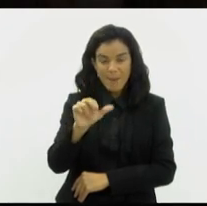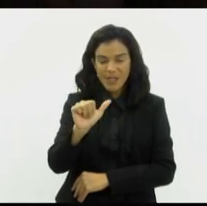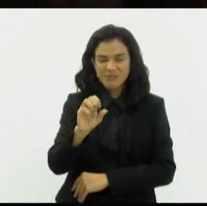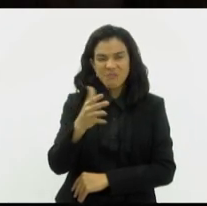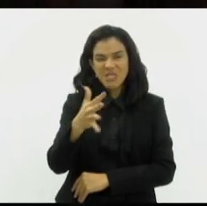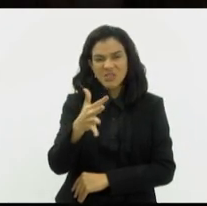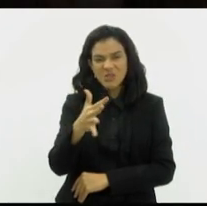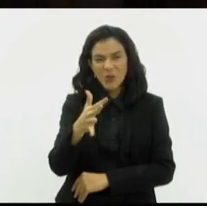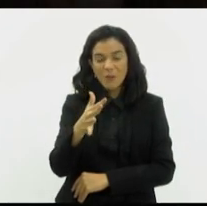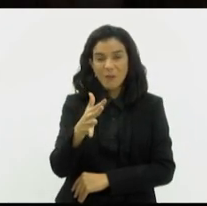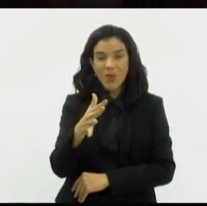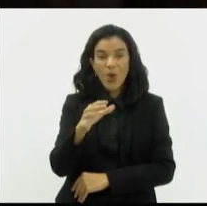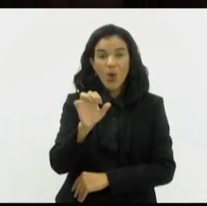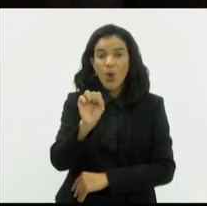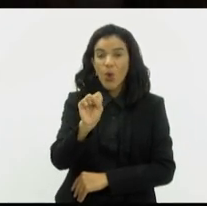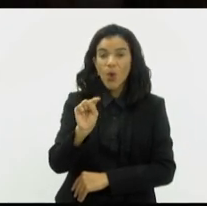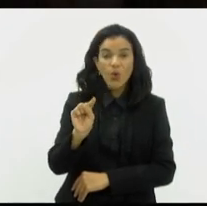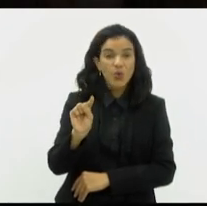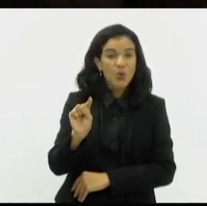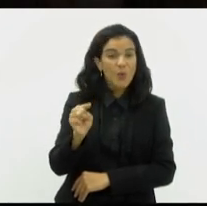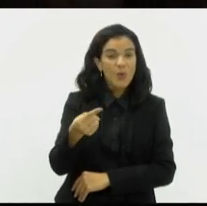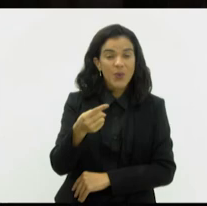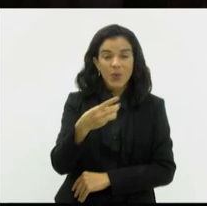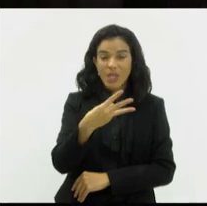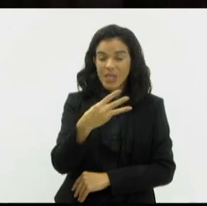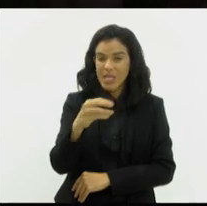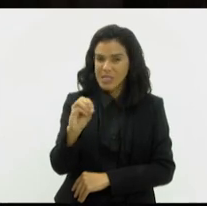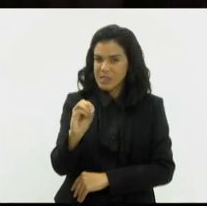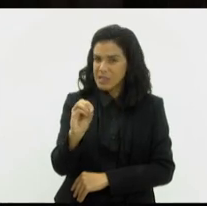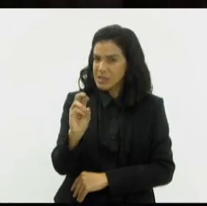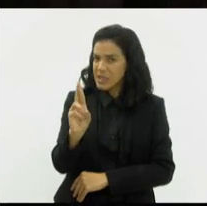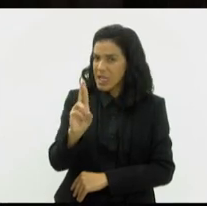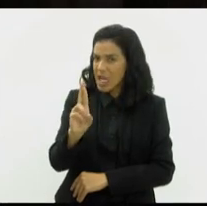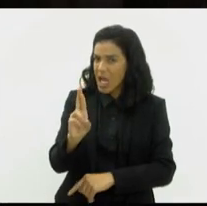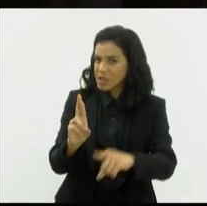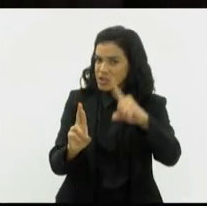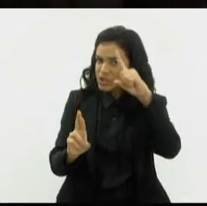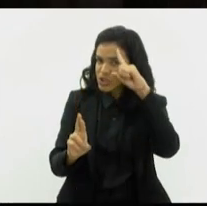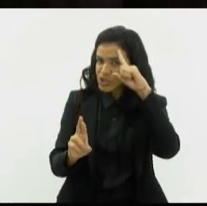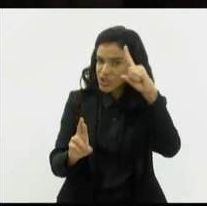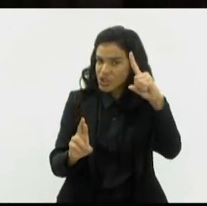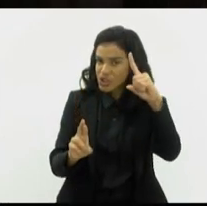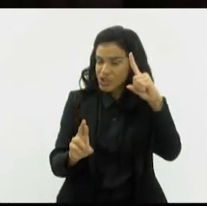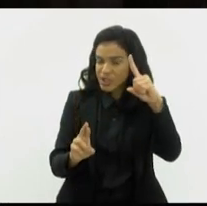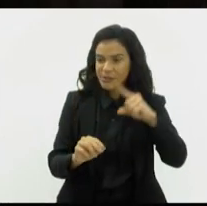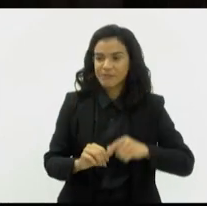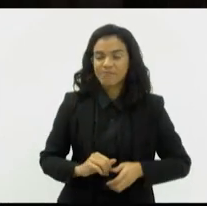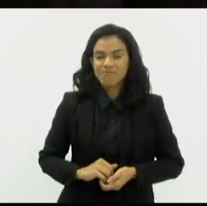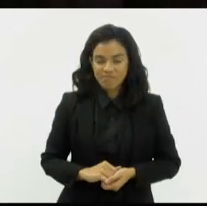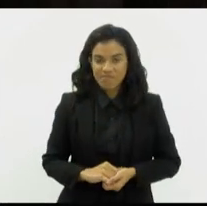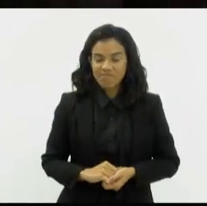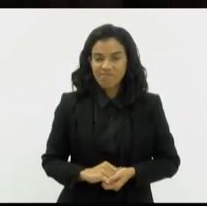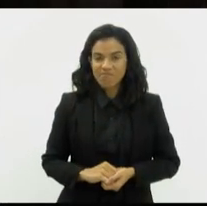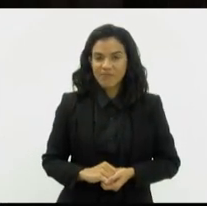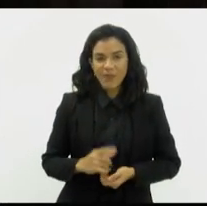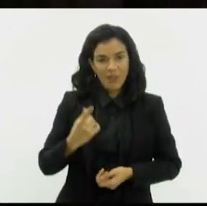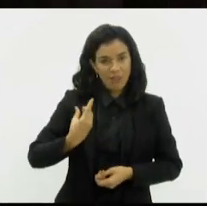8.300 reais por dia. E lá